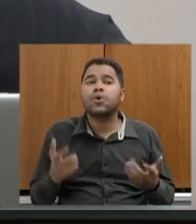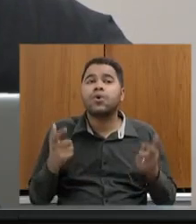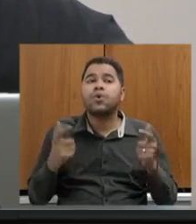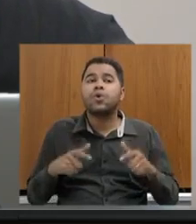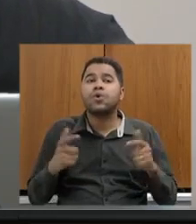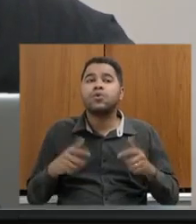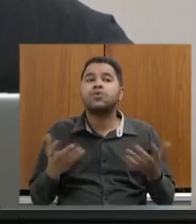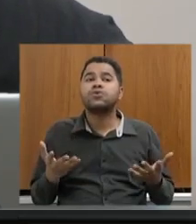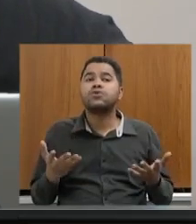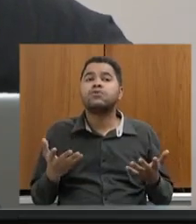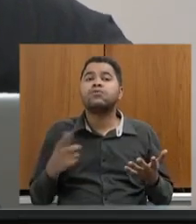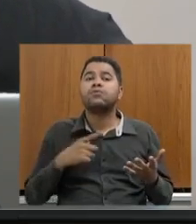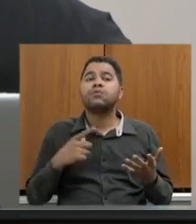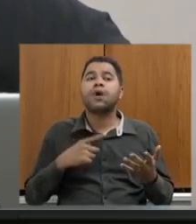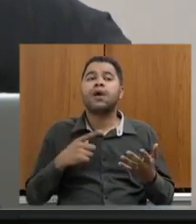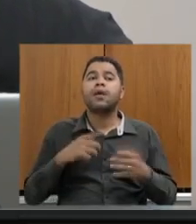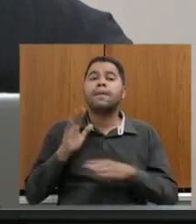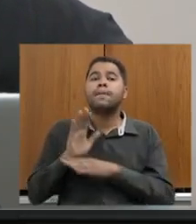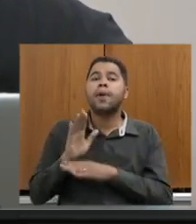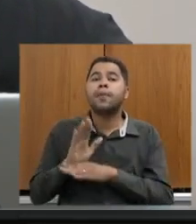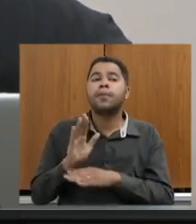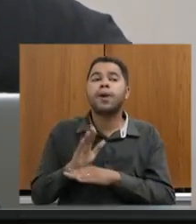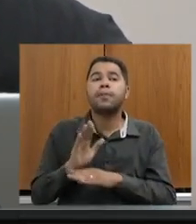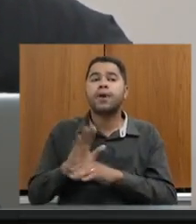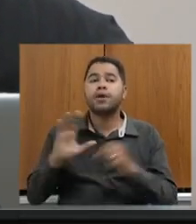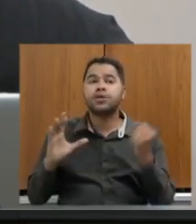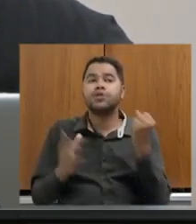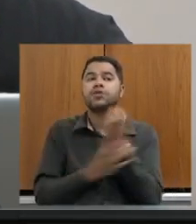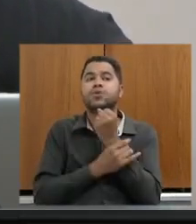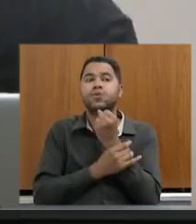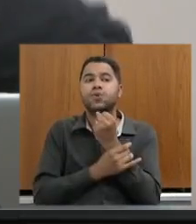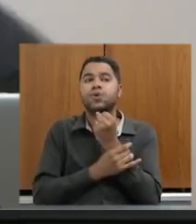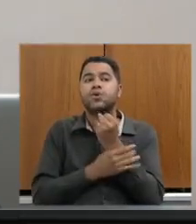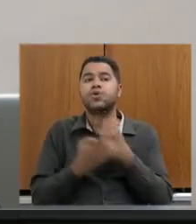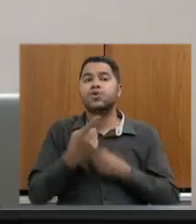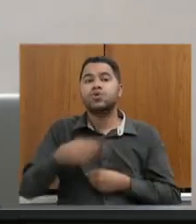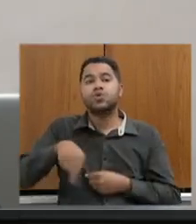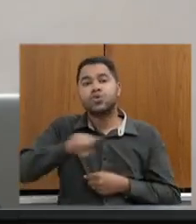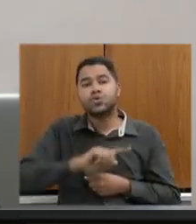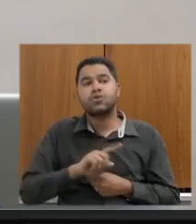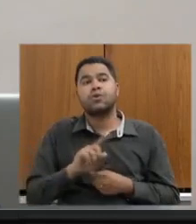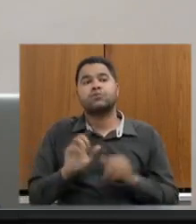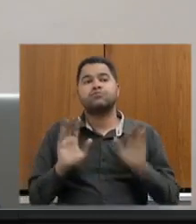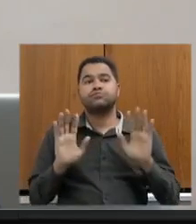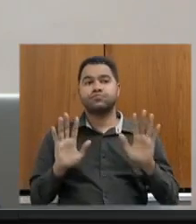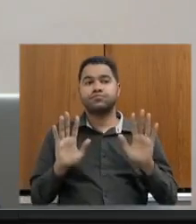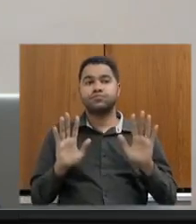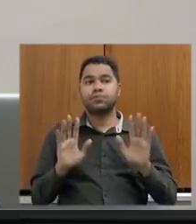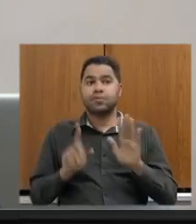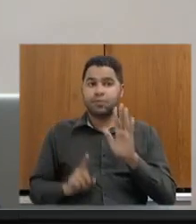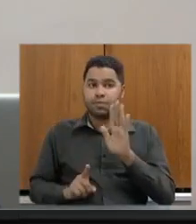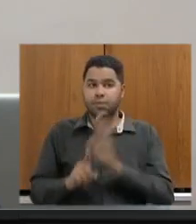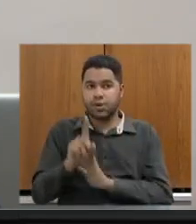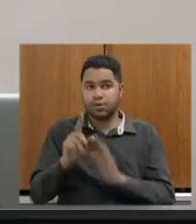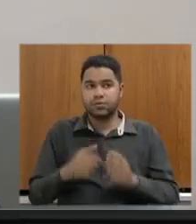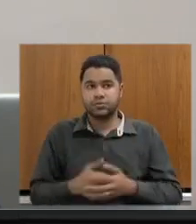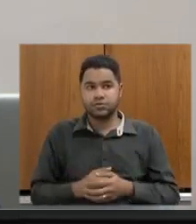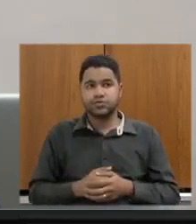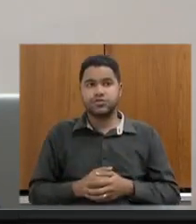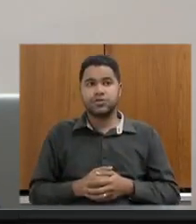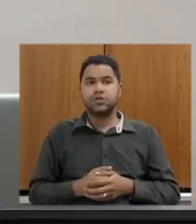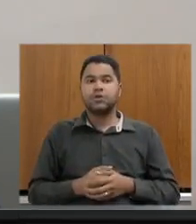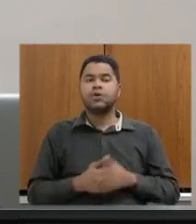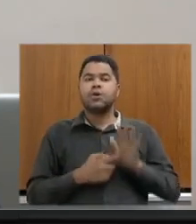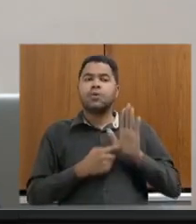quais os benefícios então trouxe a insegurança EA gente é o Manuel caso da pergunta você e sua filha